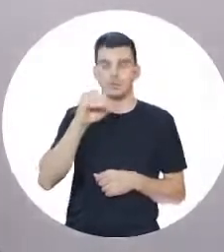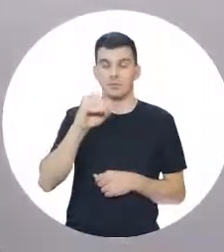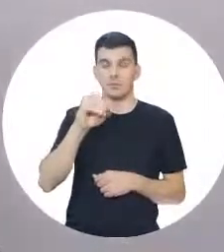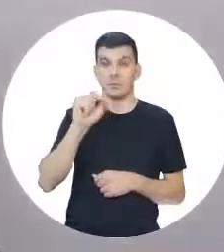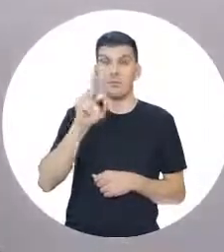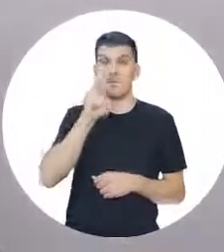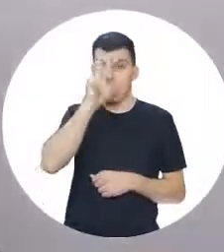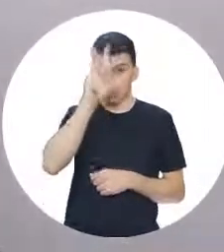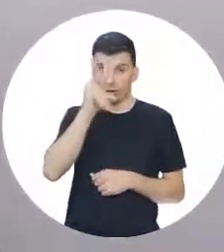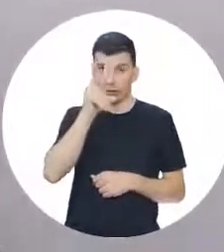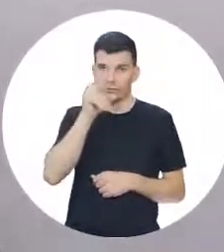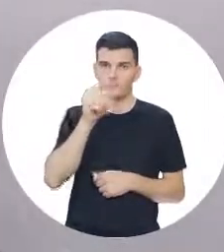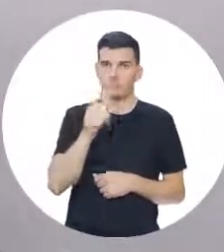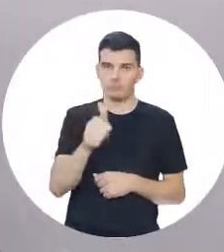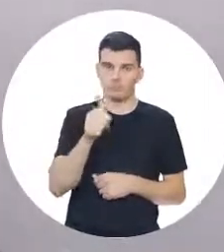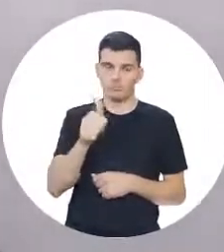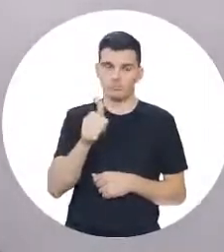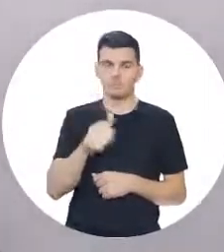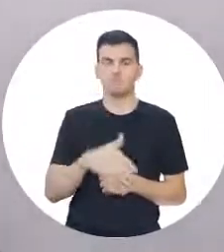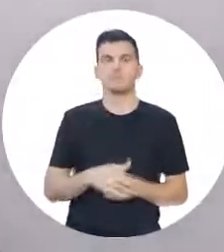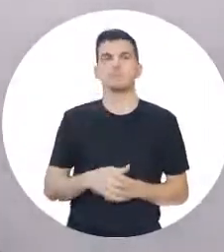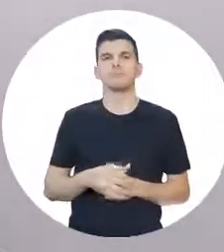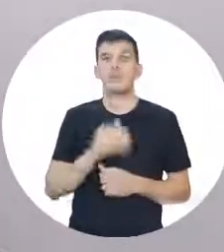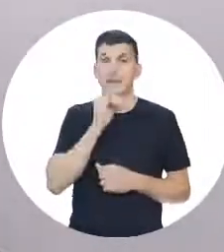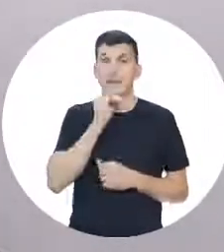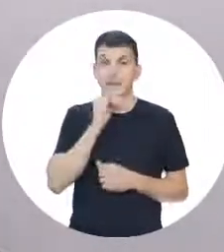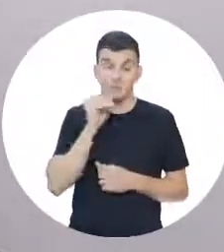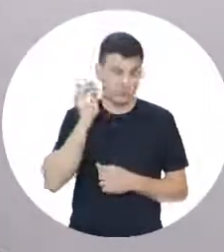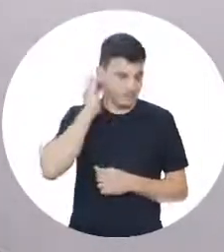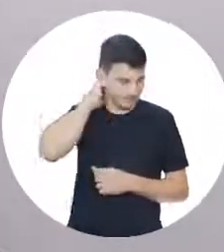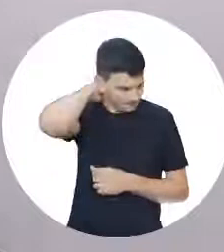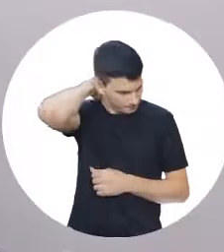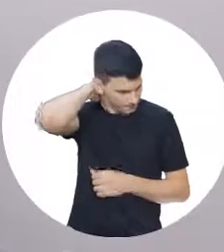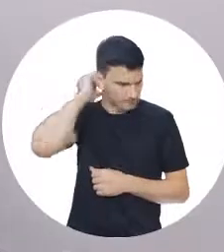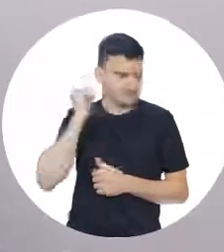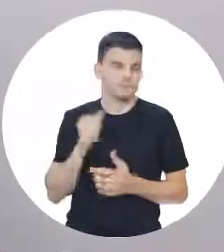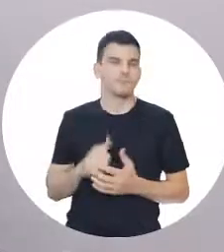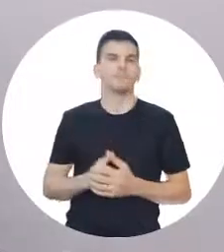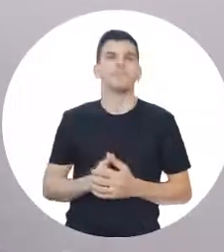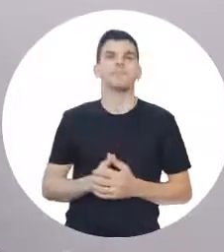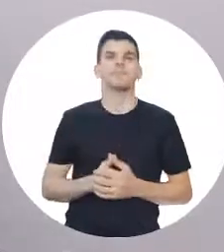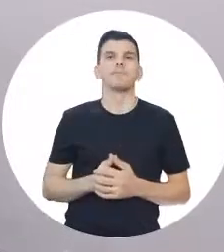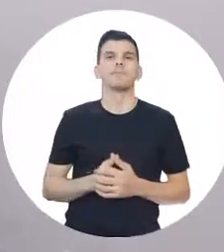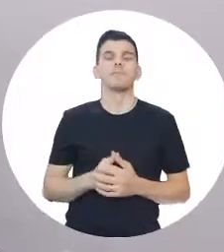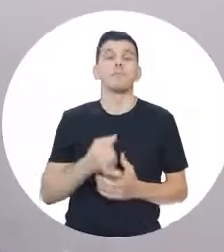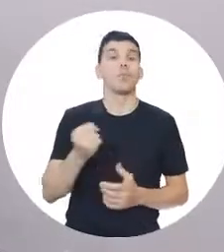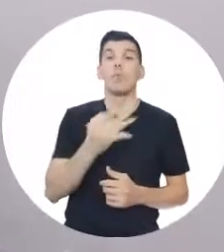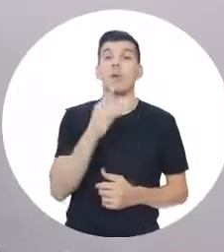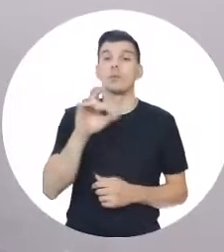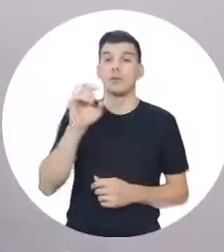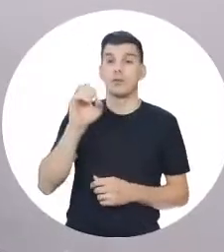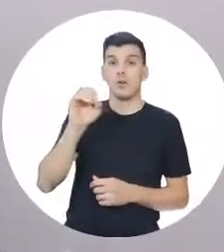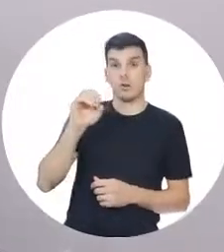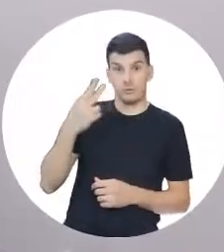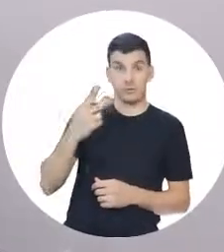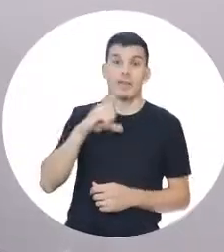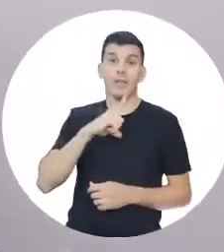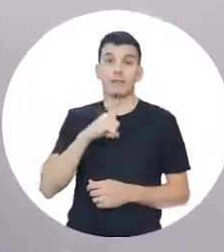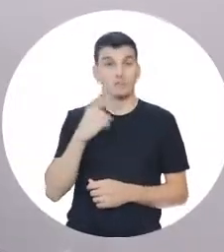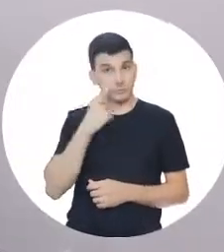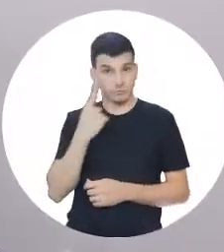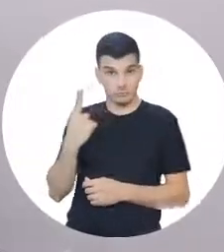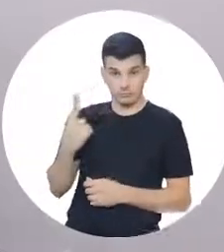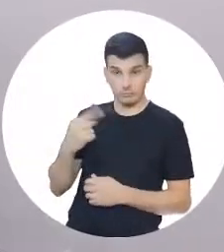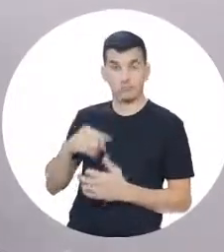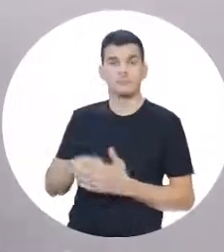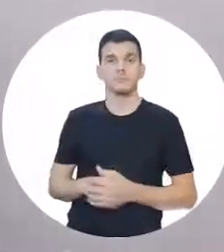esse ácido vai ser forte. Ok? Exemplos. Vamos lá. Quantos oxigênios eu tenho aqui?